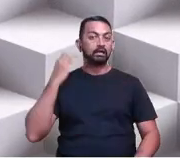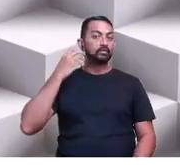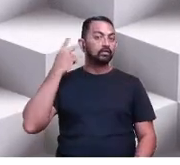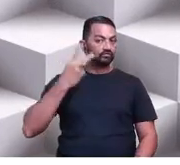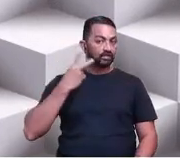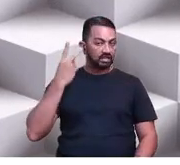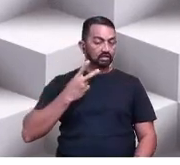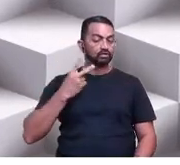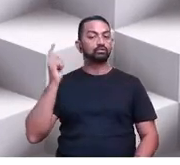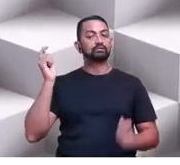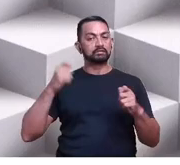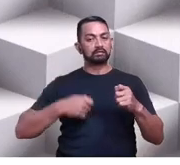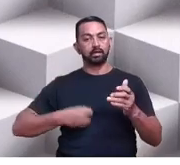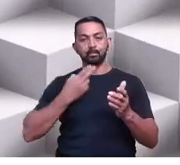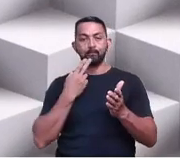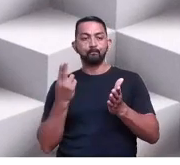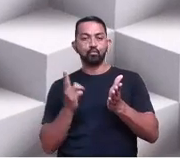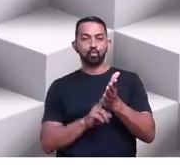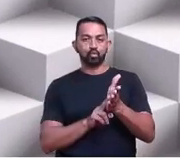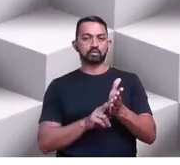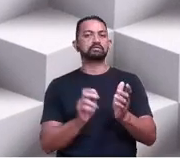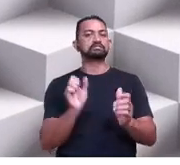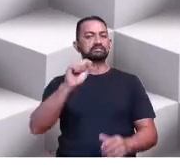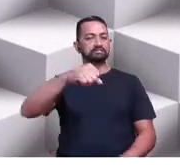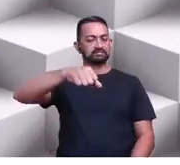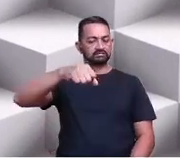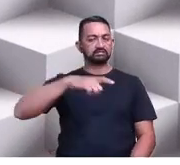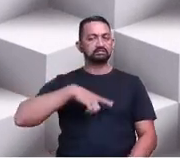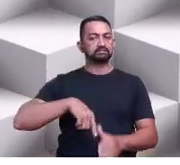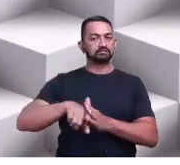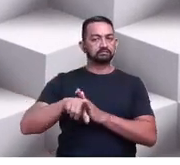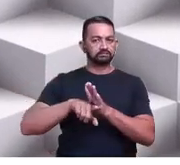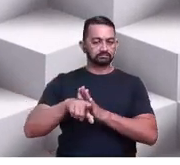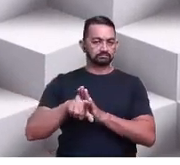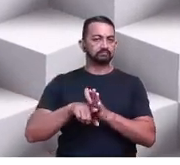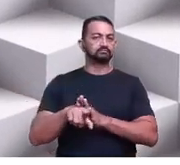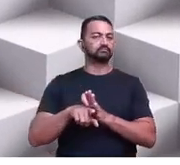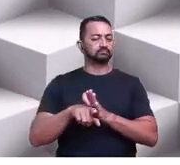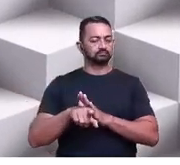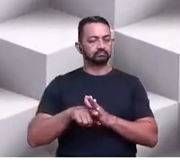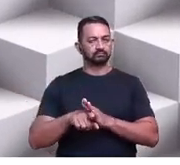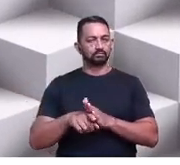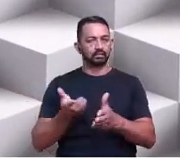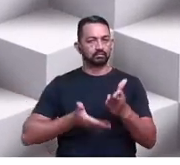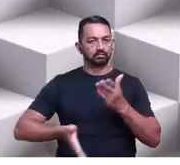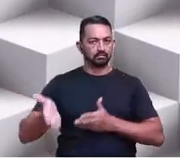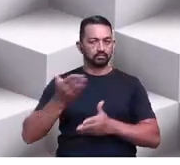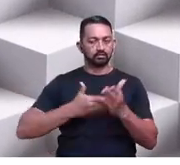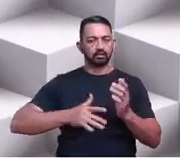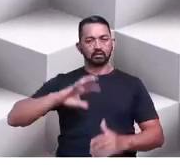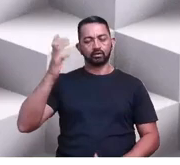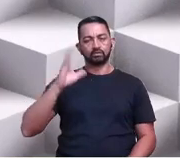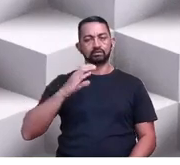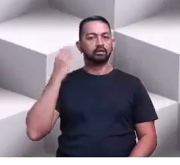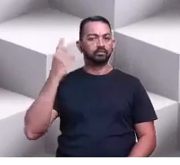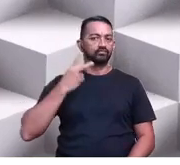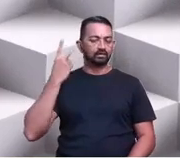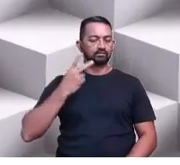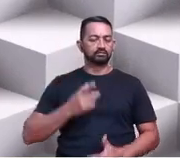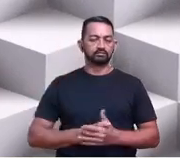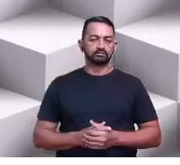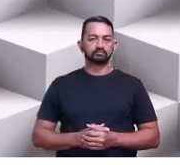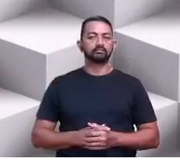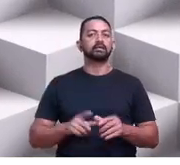poderá ser multada pelo TCE. Tem essa especulação aí com relação a esses trâmites, né, que ocorrem na